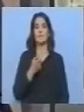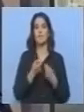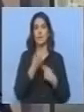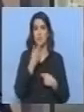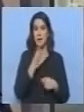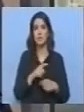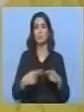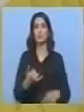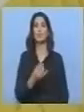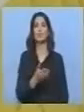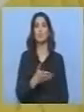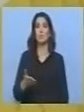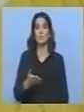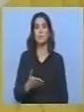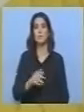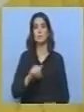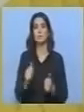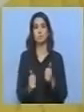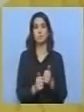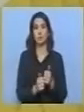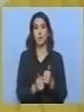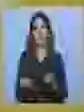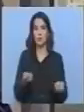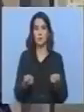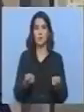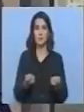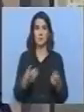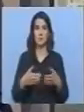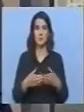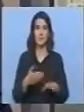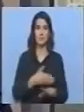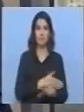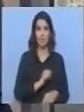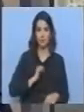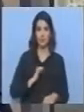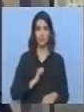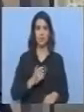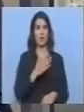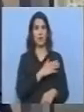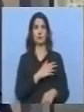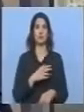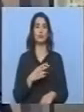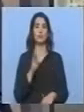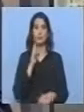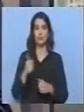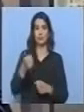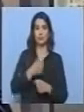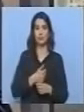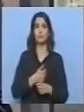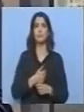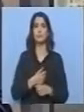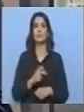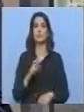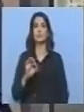2011, entrei como vice-reitor para a equipa reitoral, que antecedeu a minha equipa reitoral, com o reitor João Gabriel Silva, onde